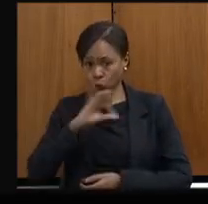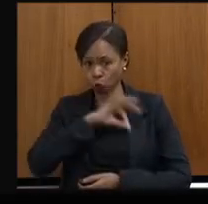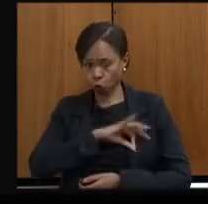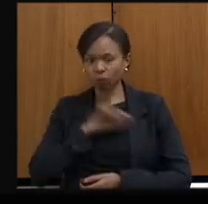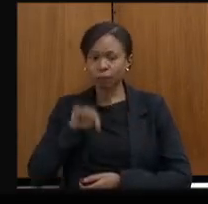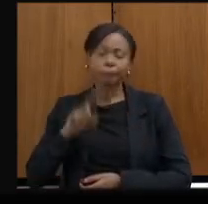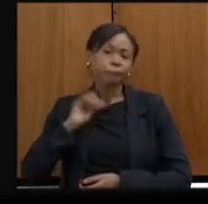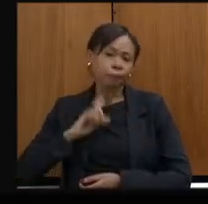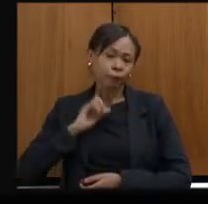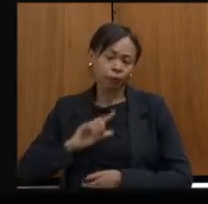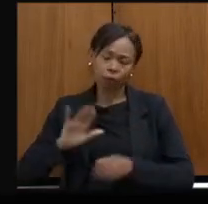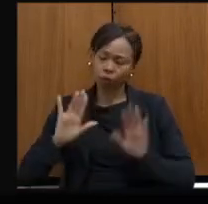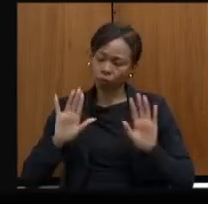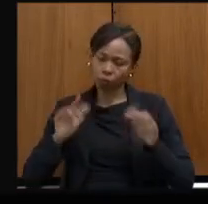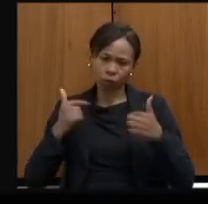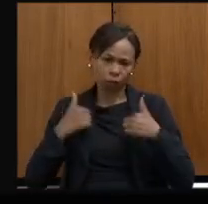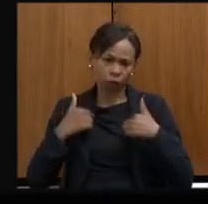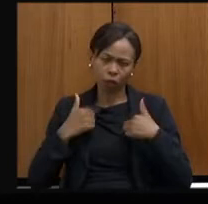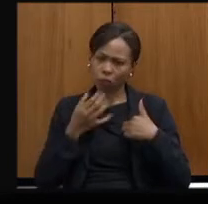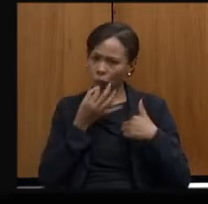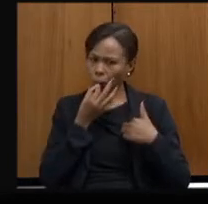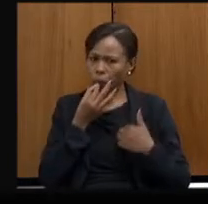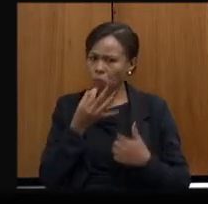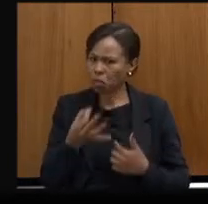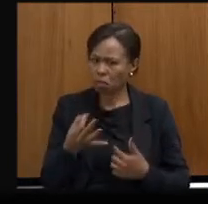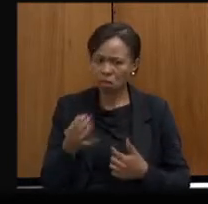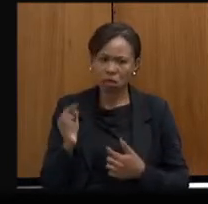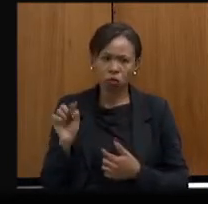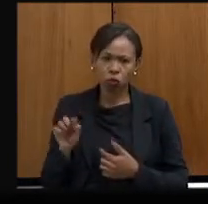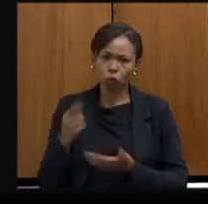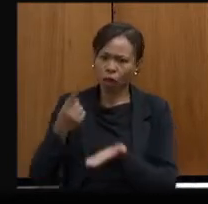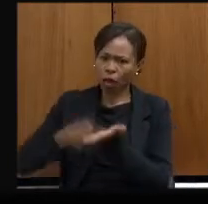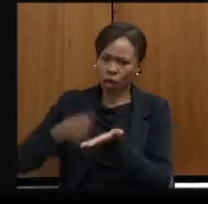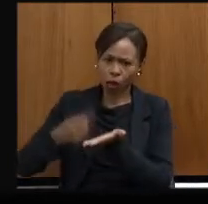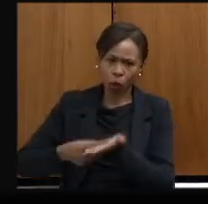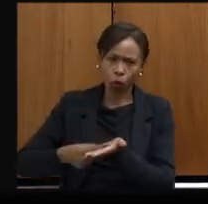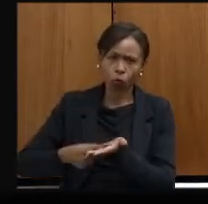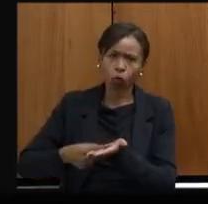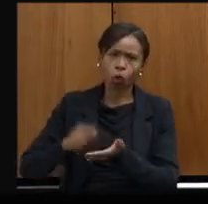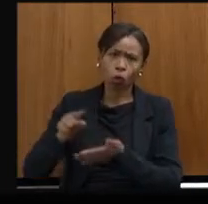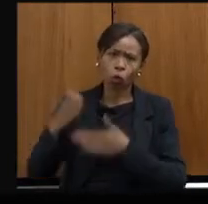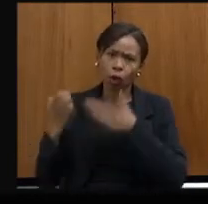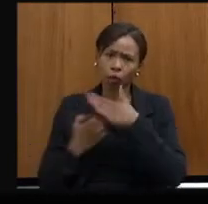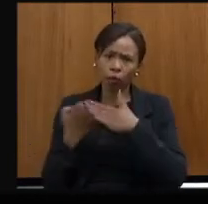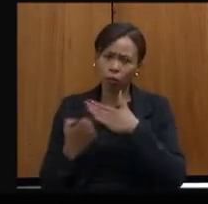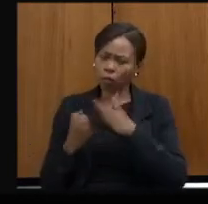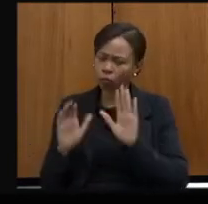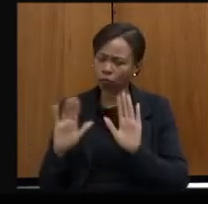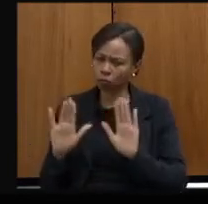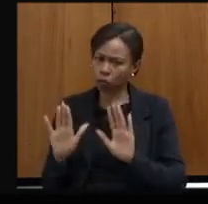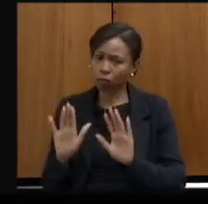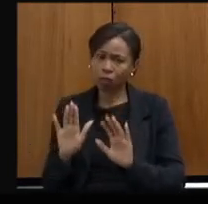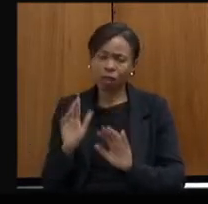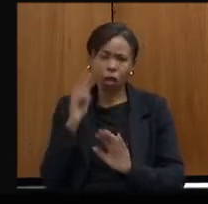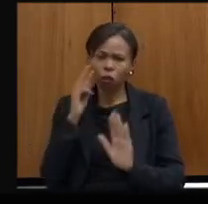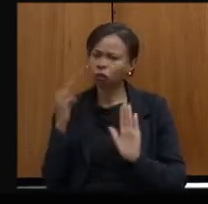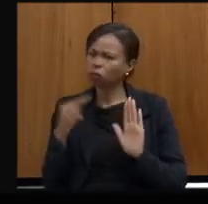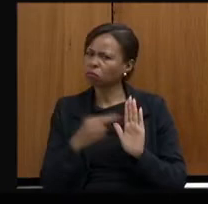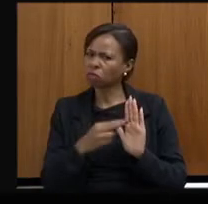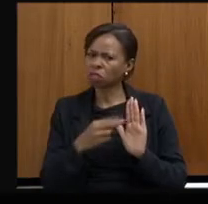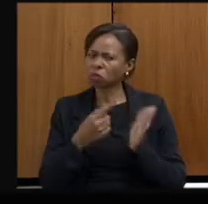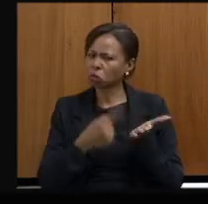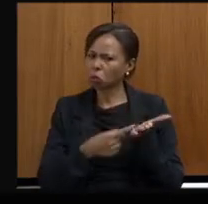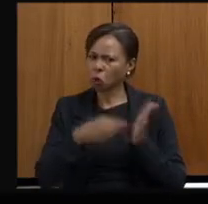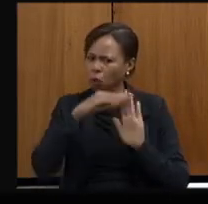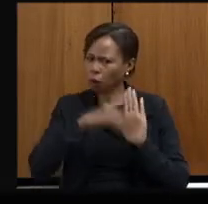eu não vou aqui emitir nenhuma opinião sobre o acordo com a ANM, porque eu não vi, não li ainda a minuta do acordo, mas